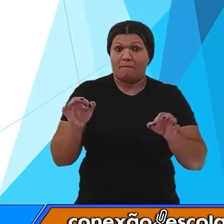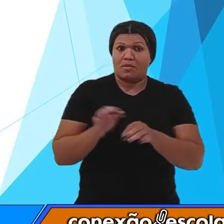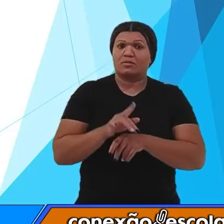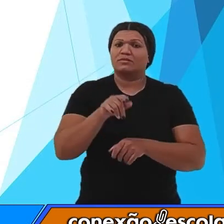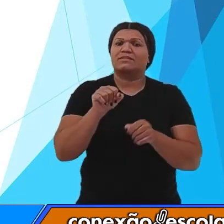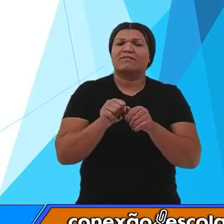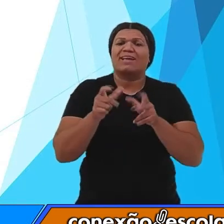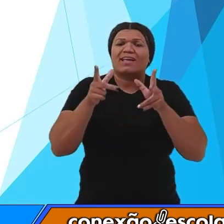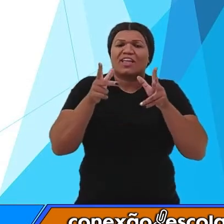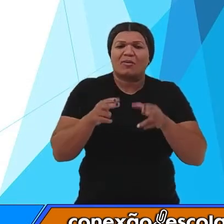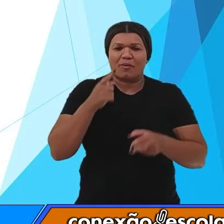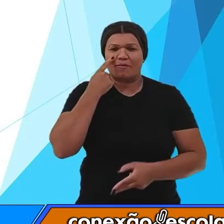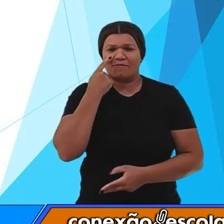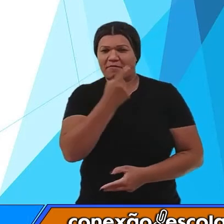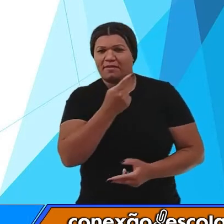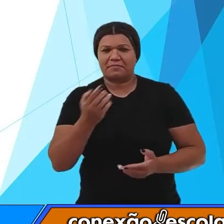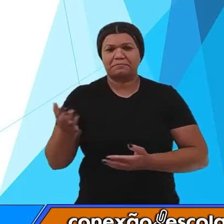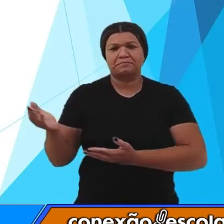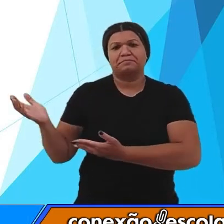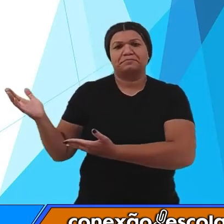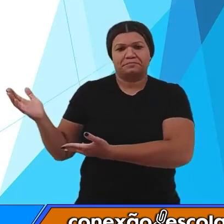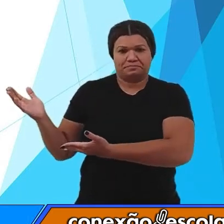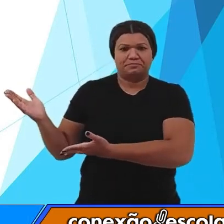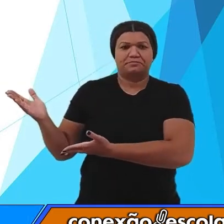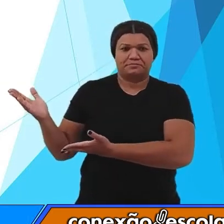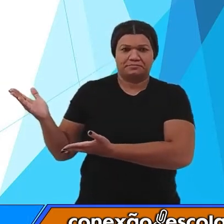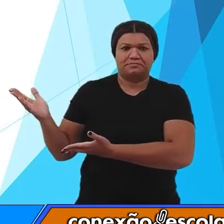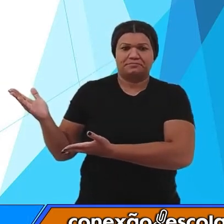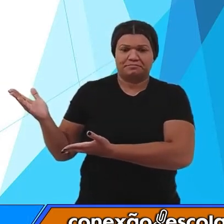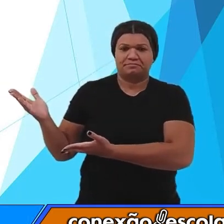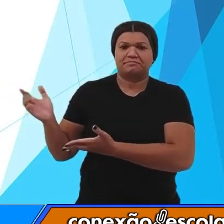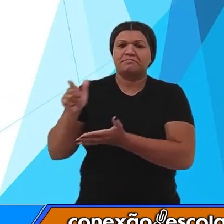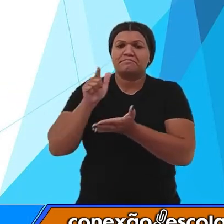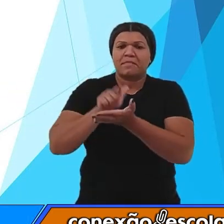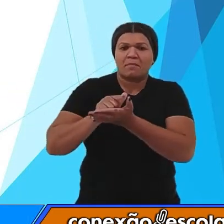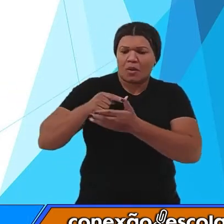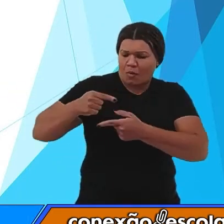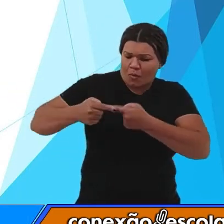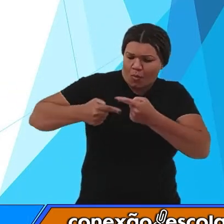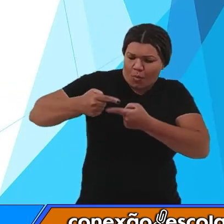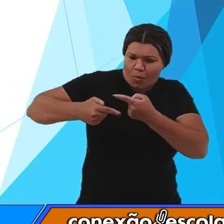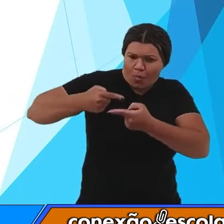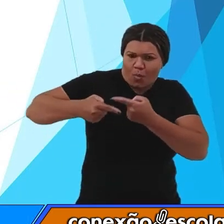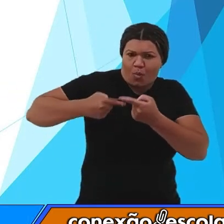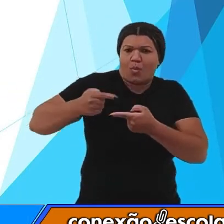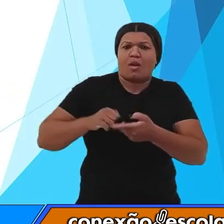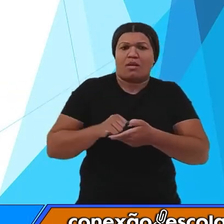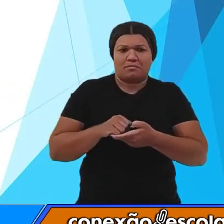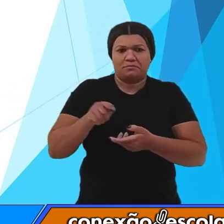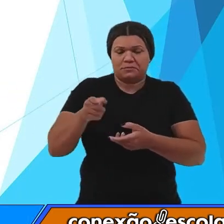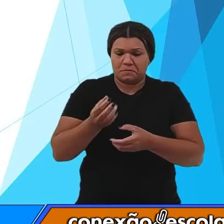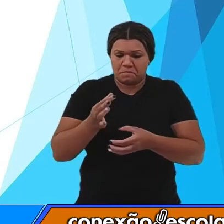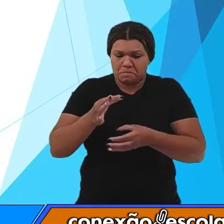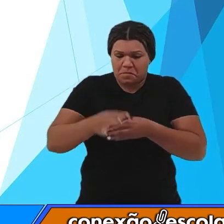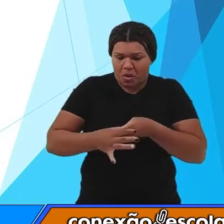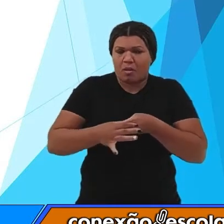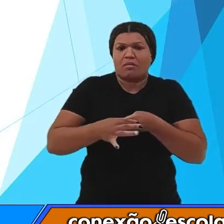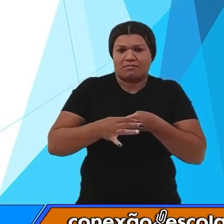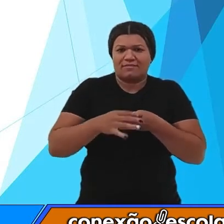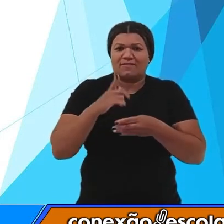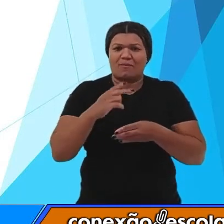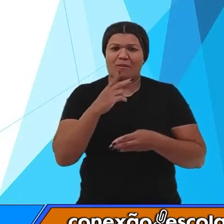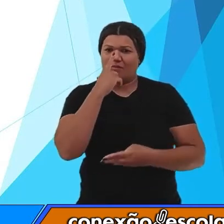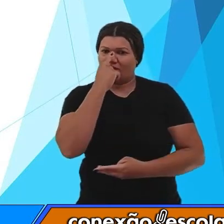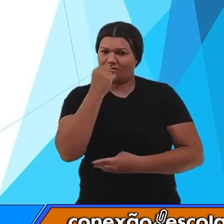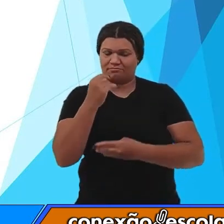e vai fazer. Pode ser com papel alumínio, com papel filme. Você vai colocar onde você prefere colocar o nariz, por